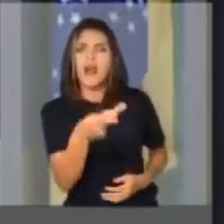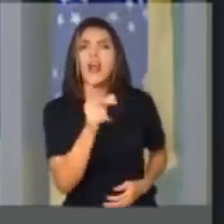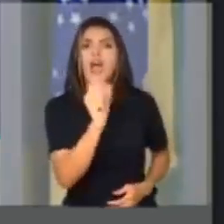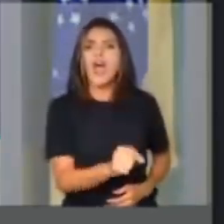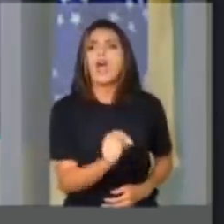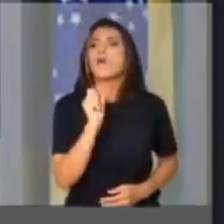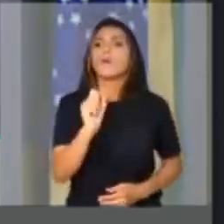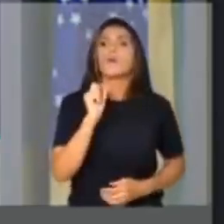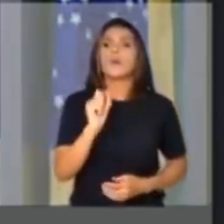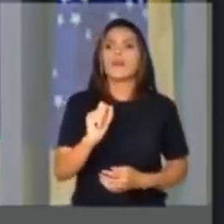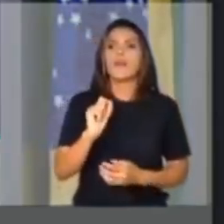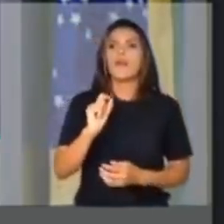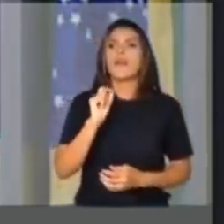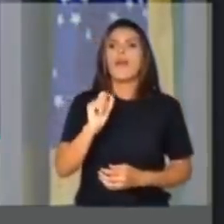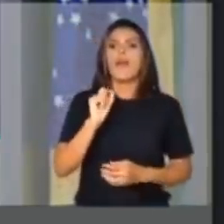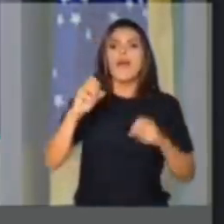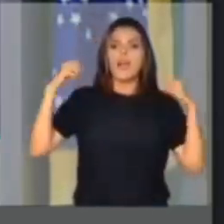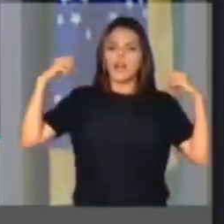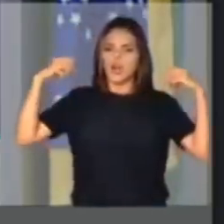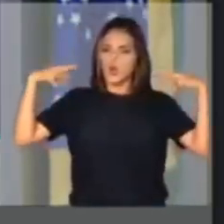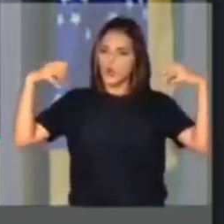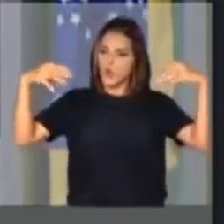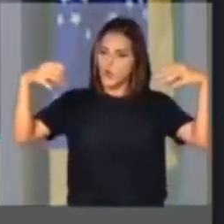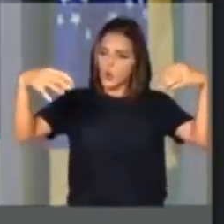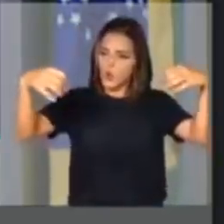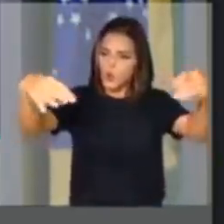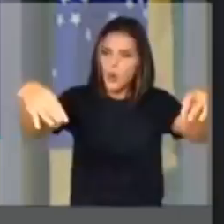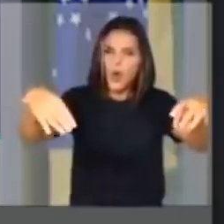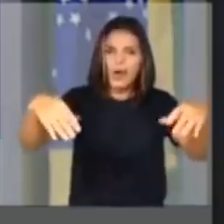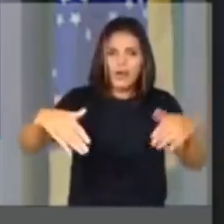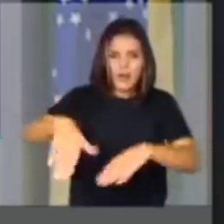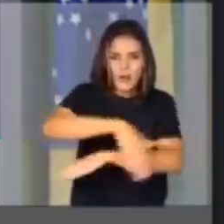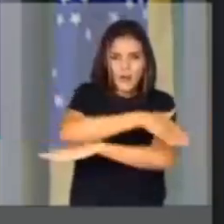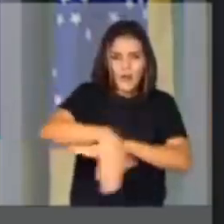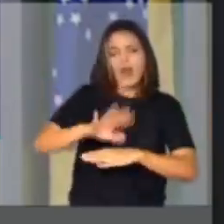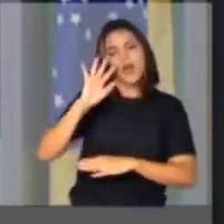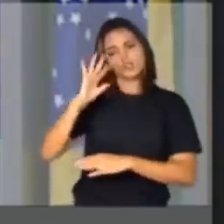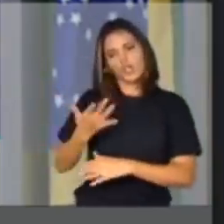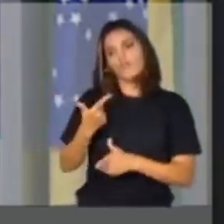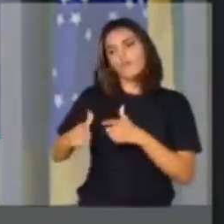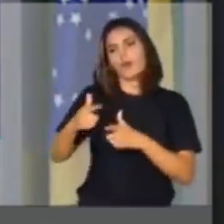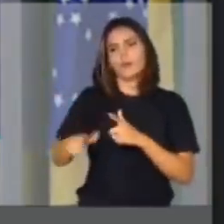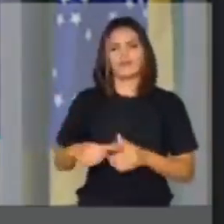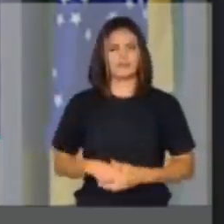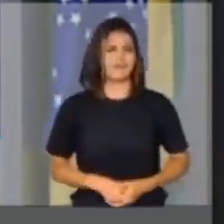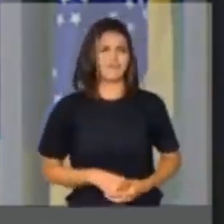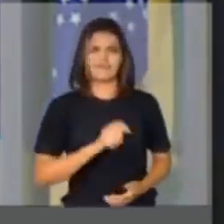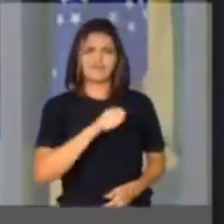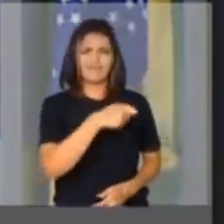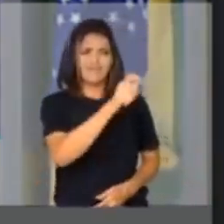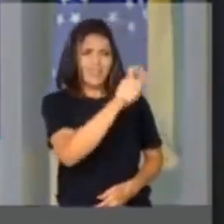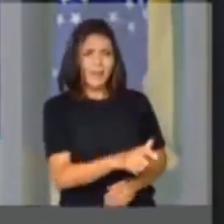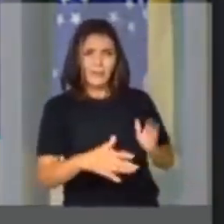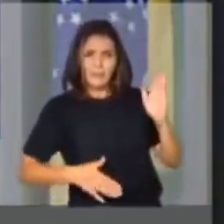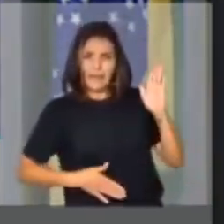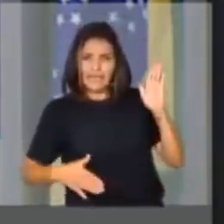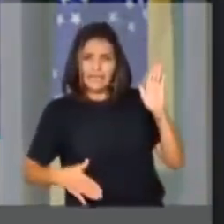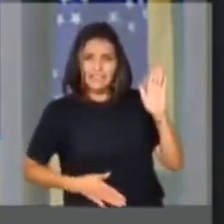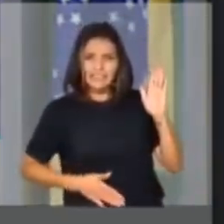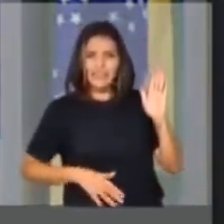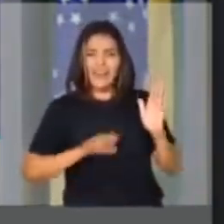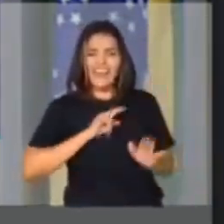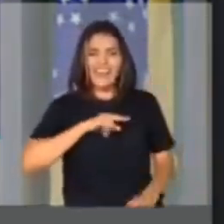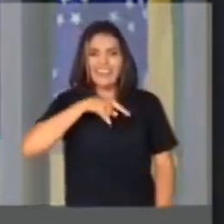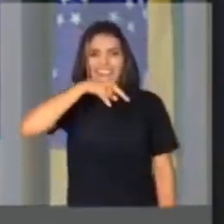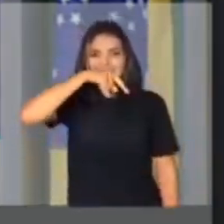é investir na iluminação pública para resolver o problema da segurança. Como se criminoso fosse vampiro. Se você fosse acender uma lanterna na cara dele, que